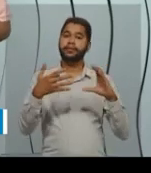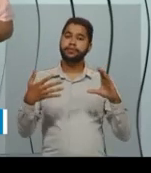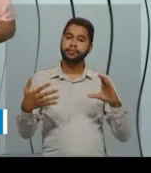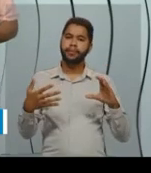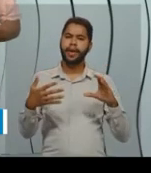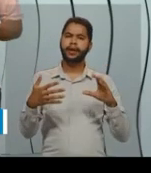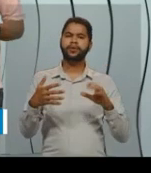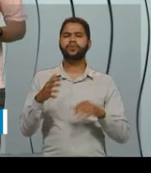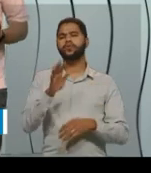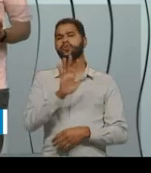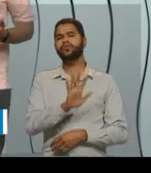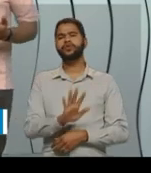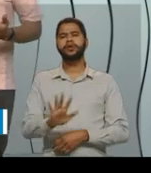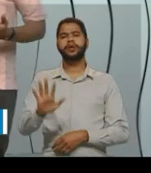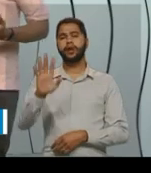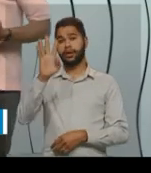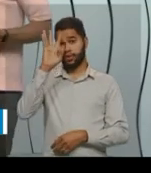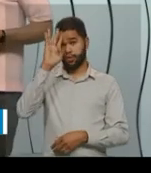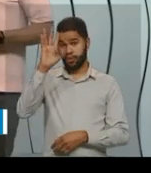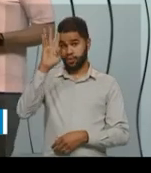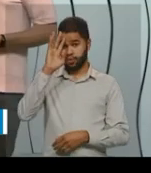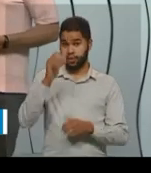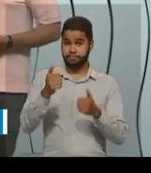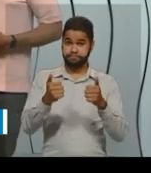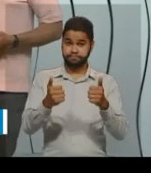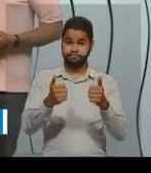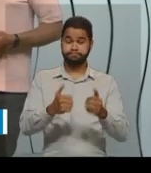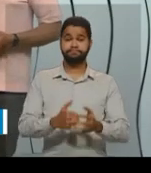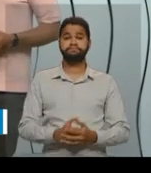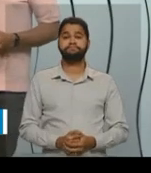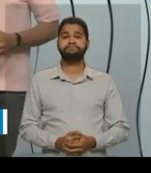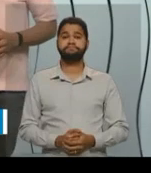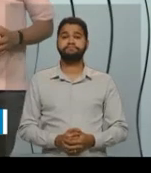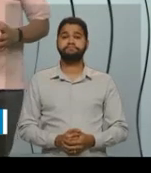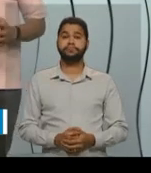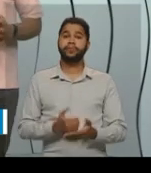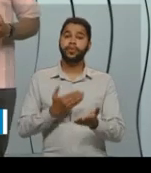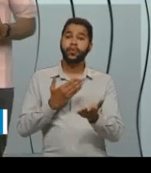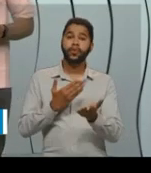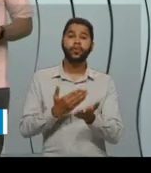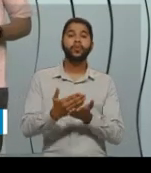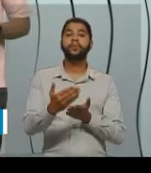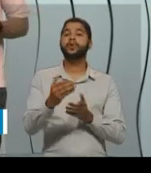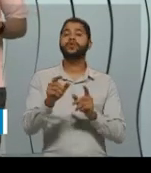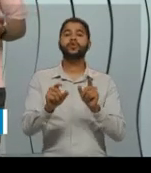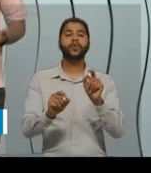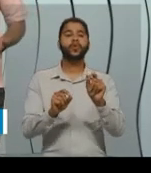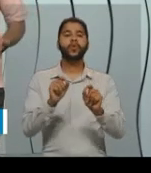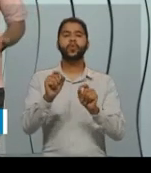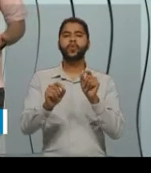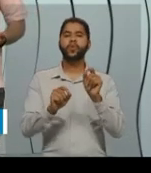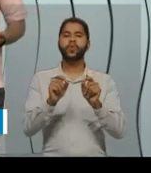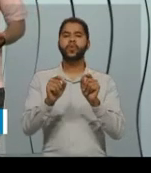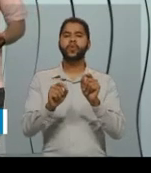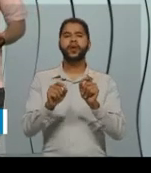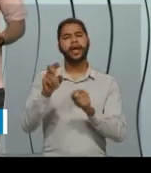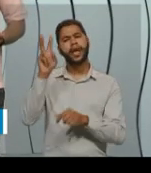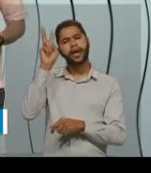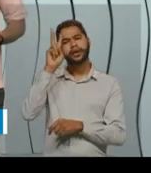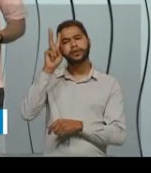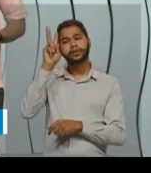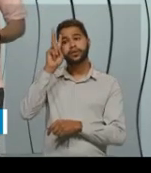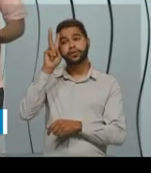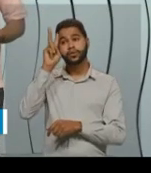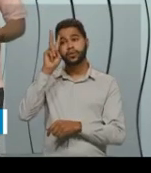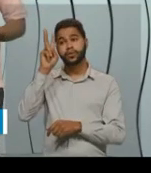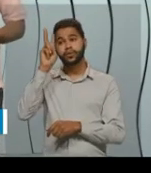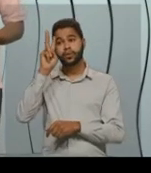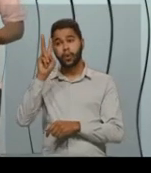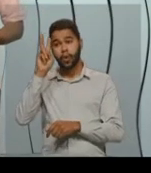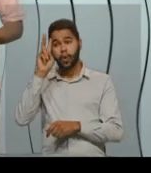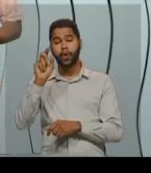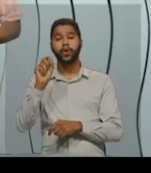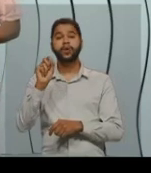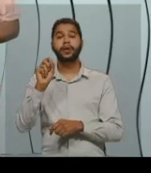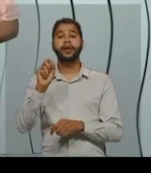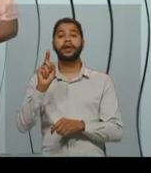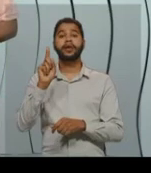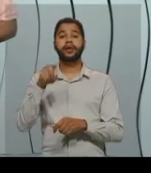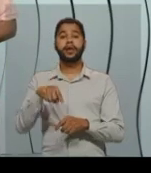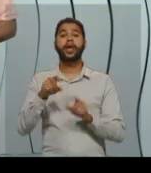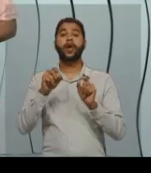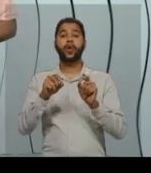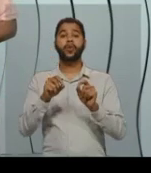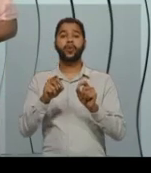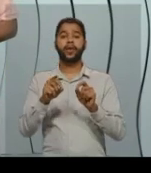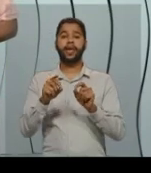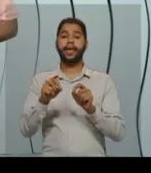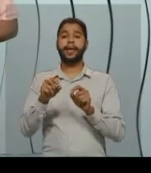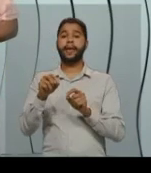sua teoria. Tudo bem? Então, para começar, vamos falar um pouco da biografia desse filósofo, que é discípulo de Platão